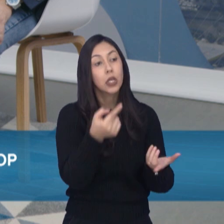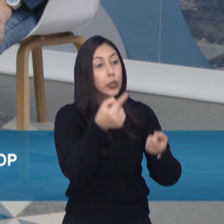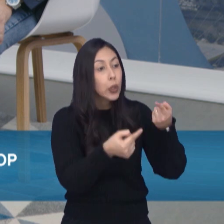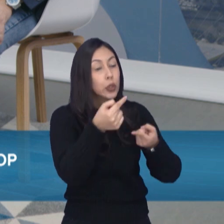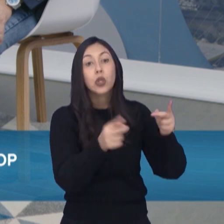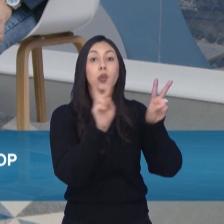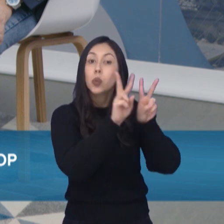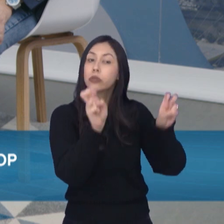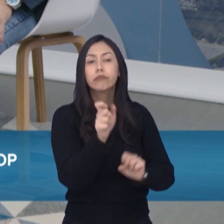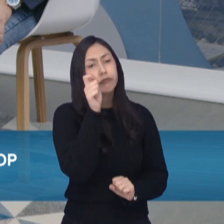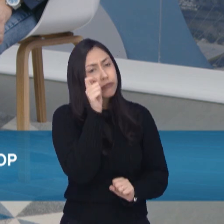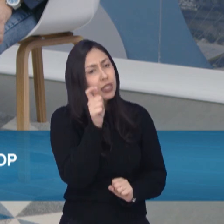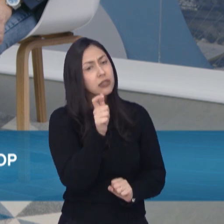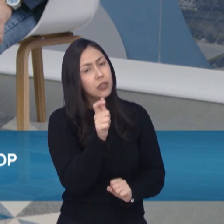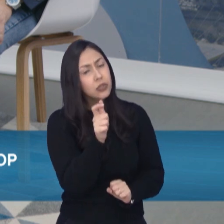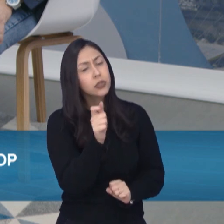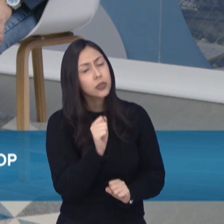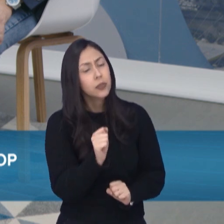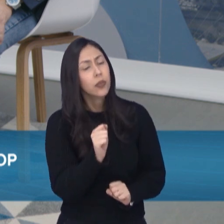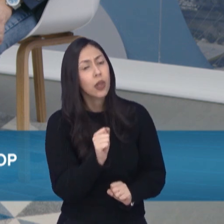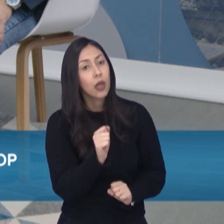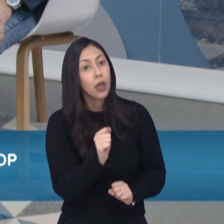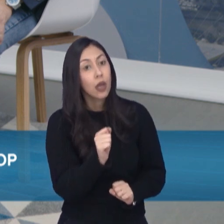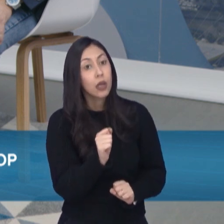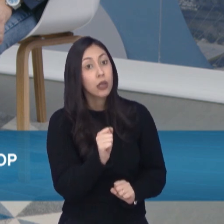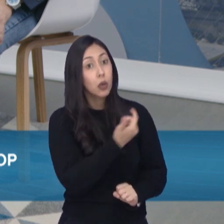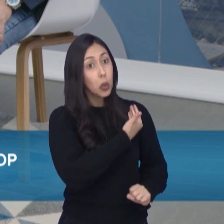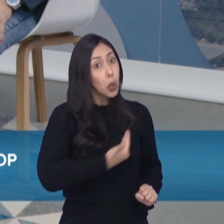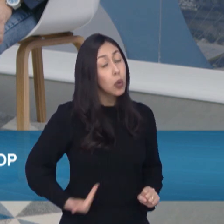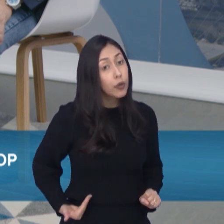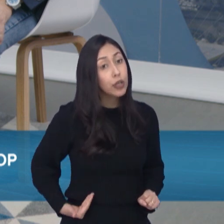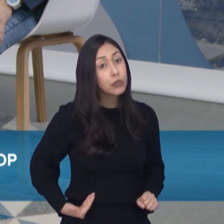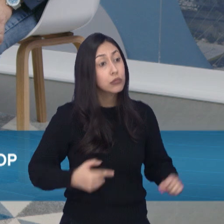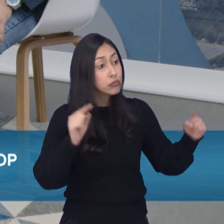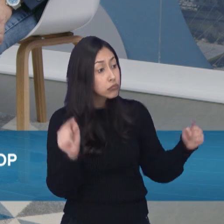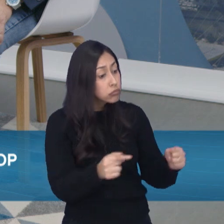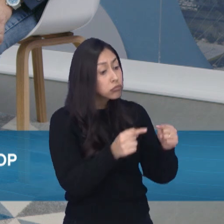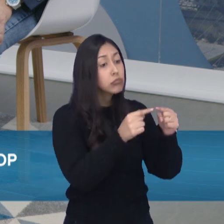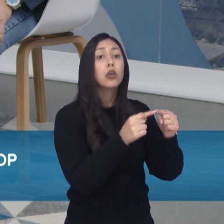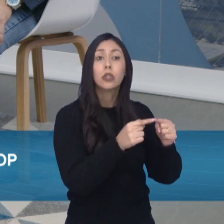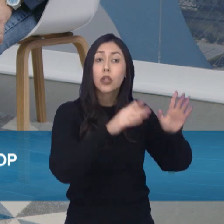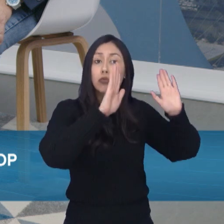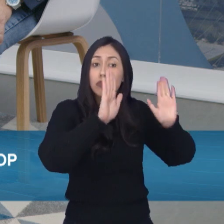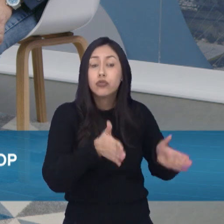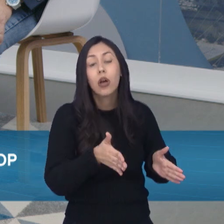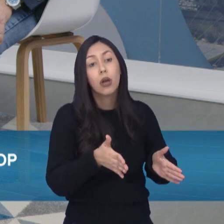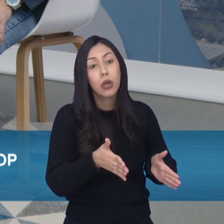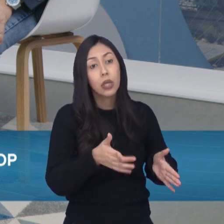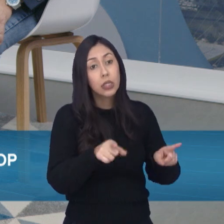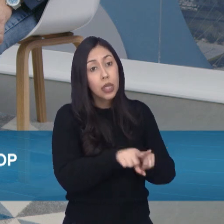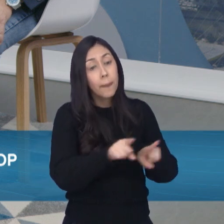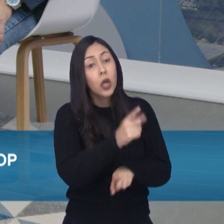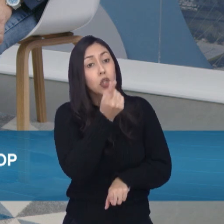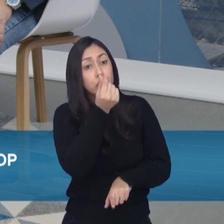tema. É bastante interessante, né, que o poder público esteja diretamente envolvido nisso, e é um investimento